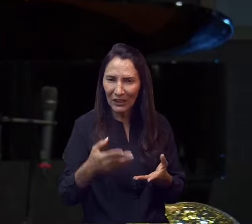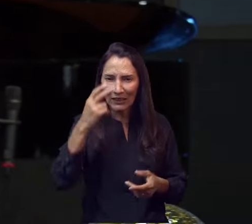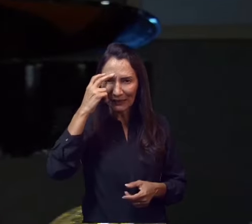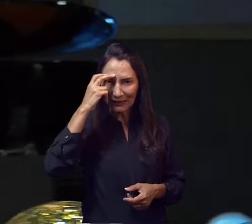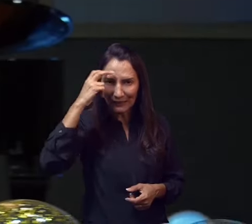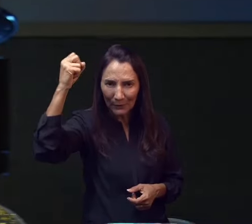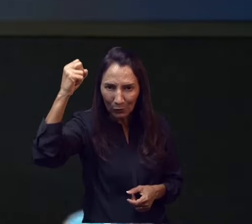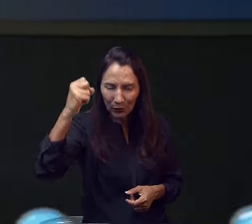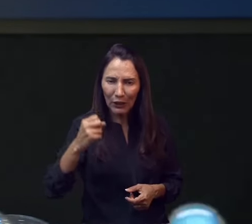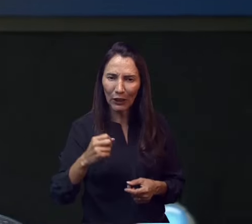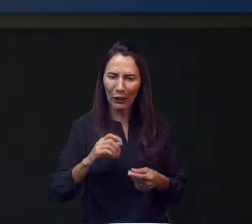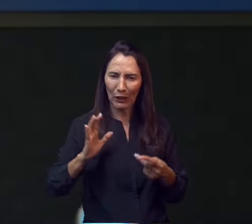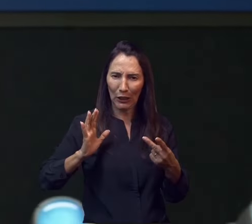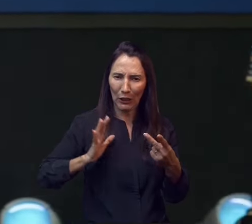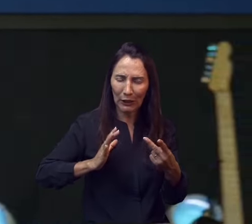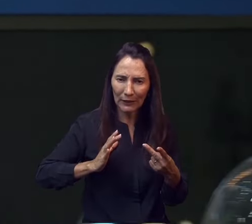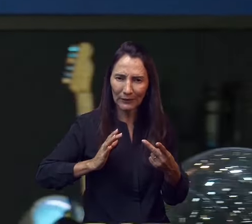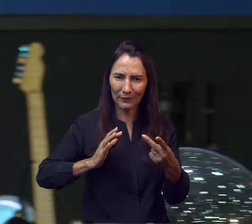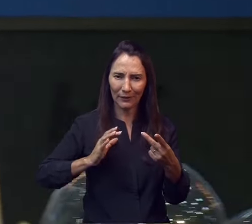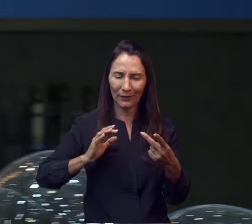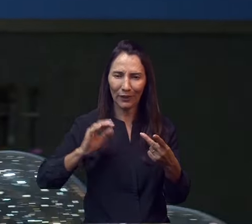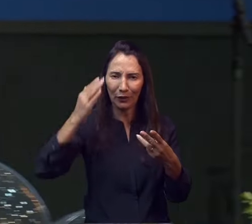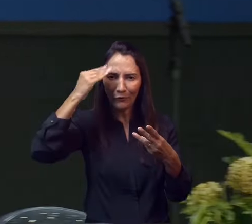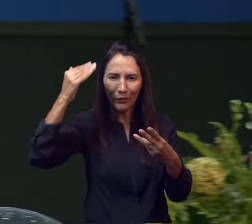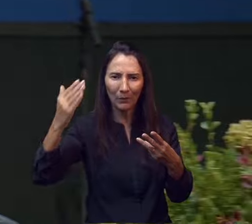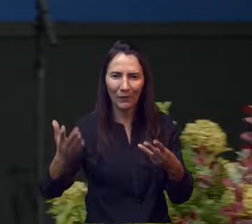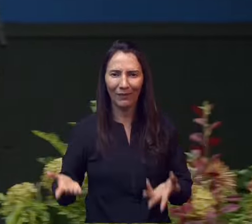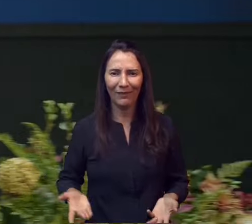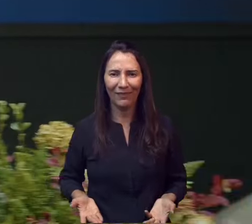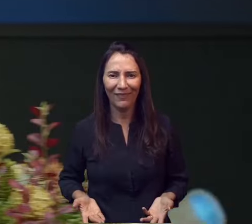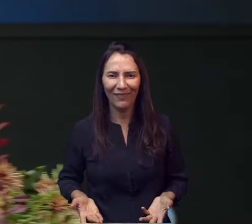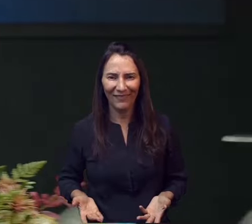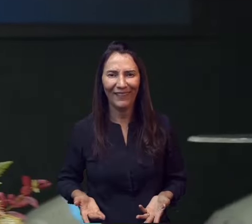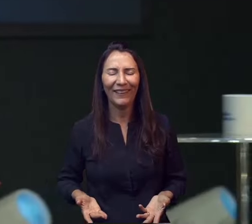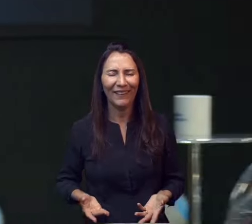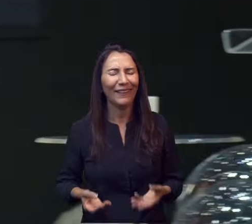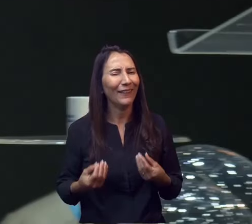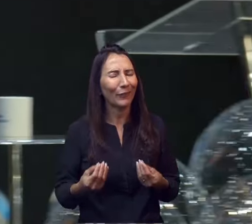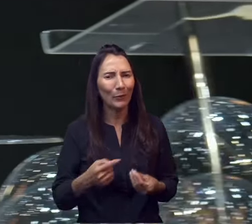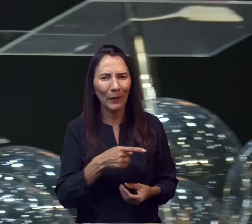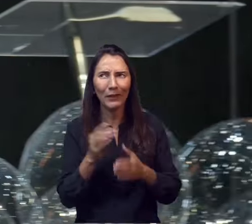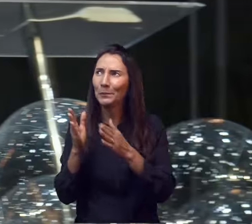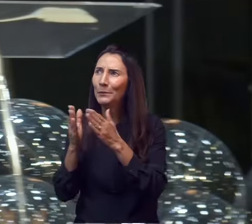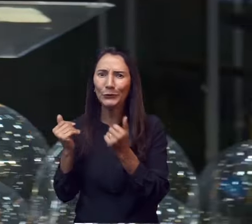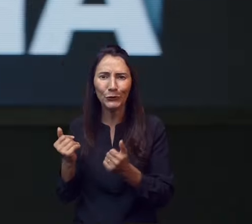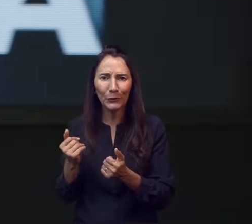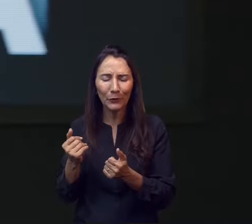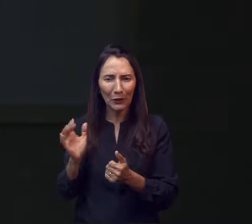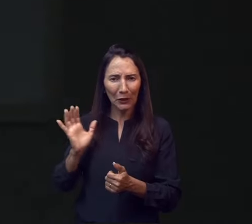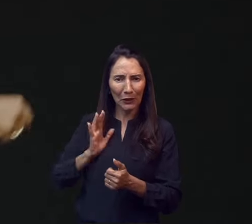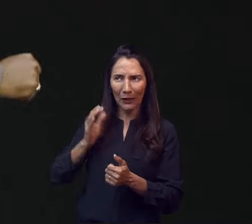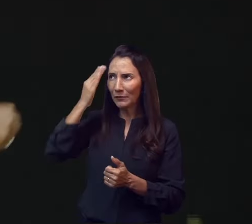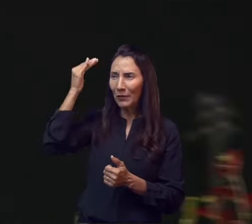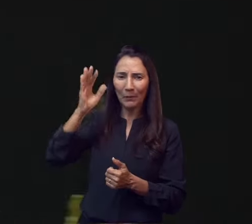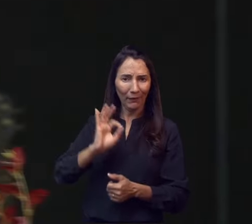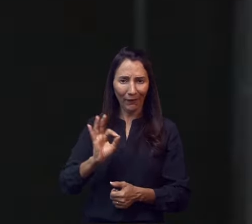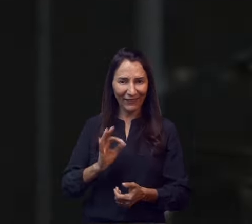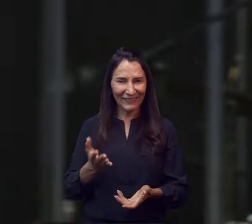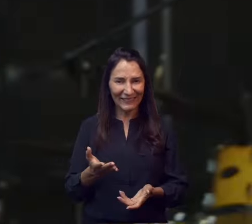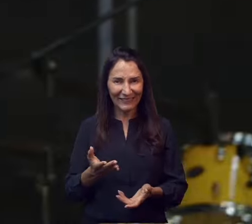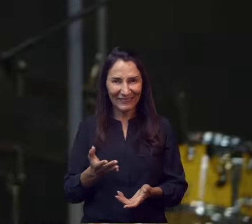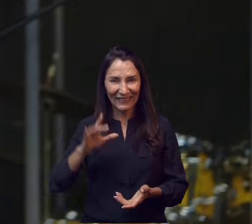para você ver ele não pediu agora queridão Olha que sensacional é para você